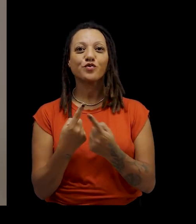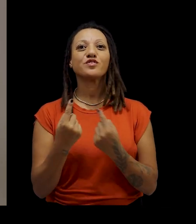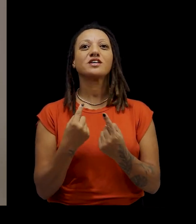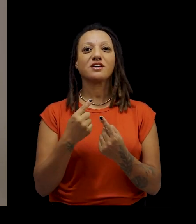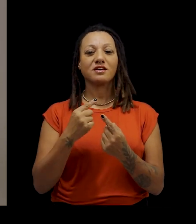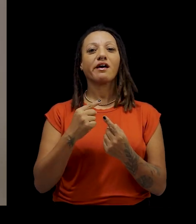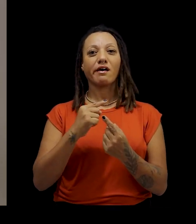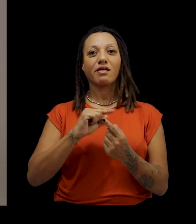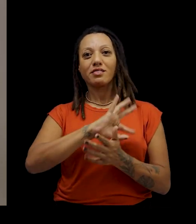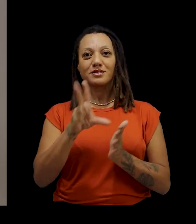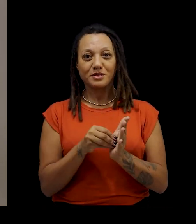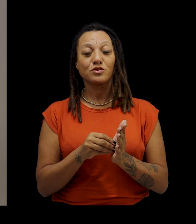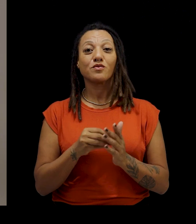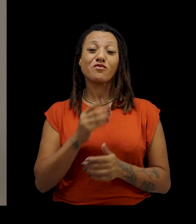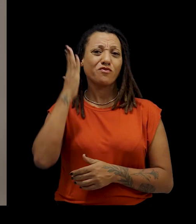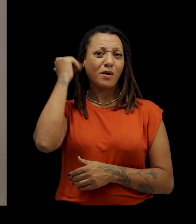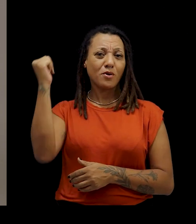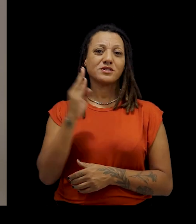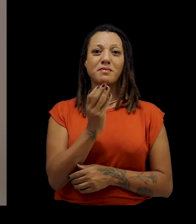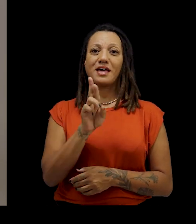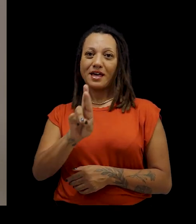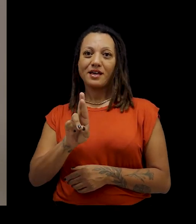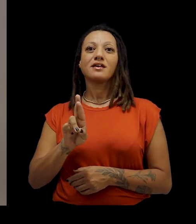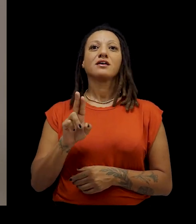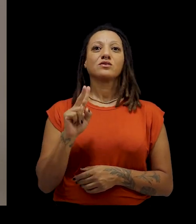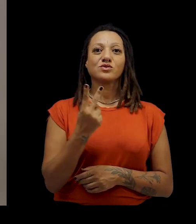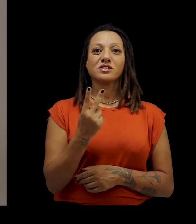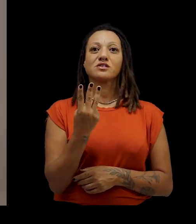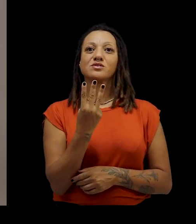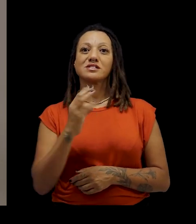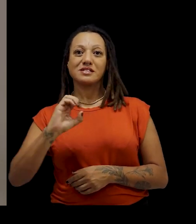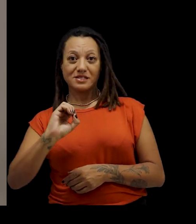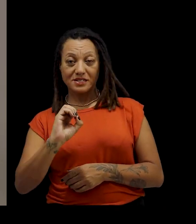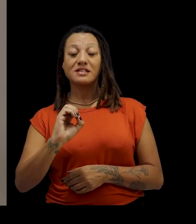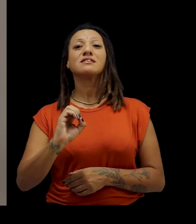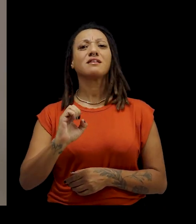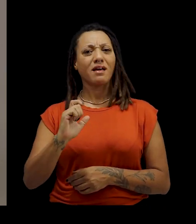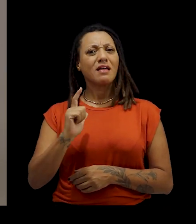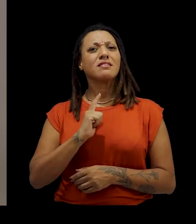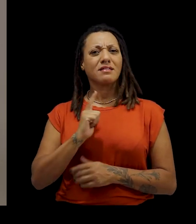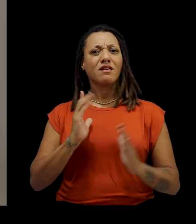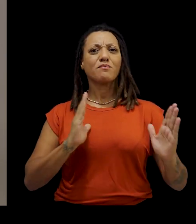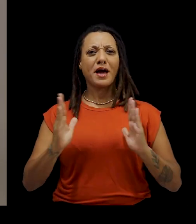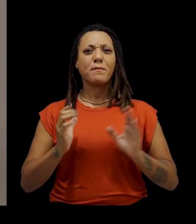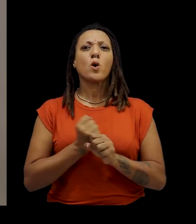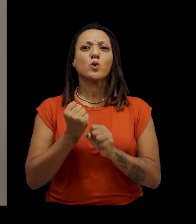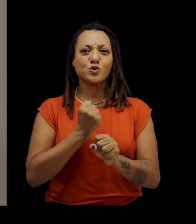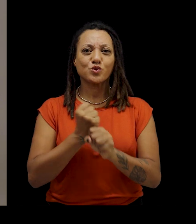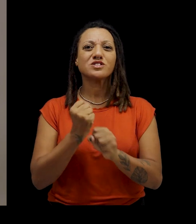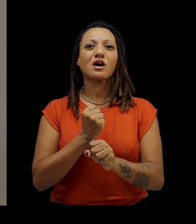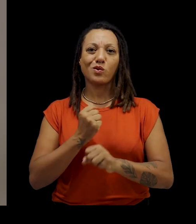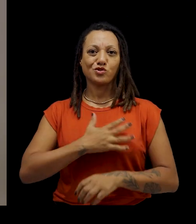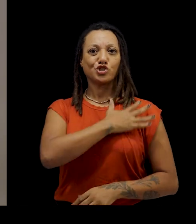como BR-230, que é uma rodovia que teve o projeto para sua construção implantado durante a ditadura